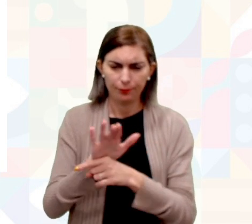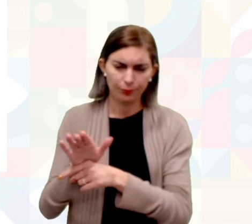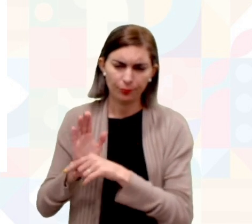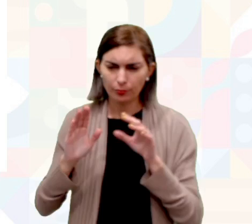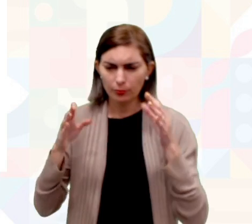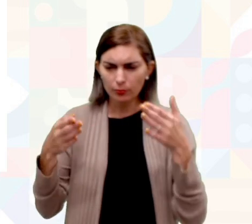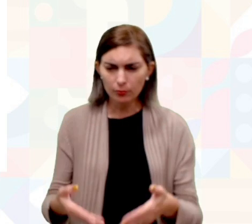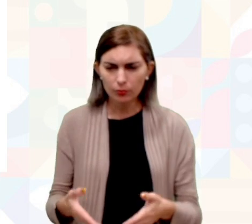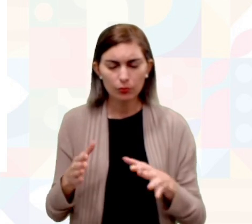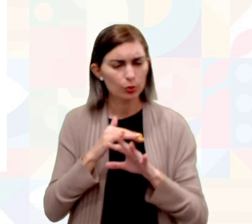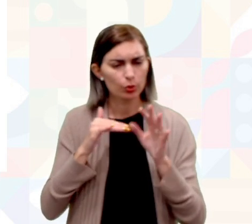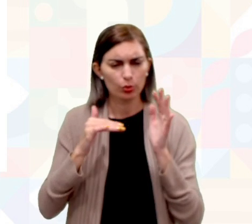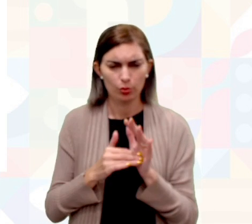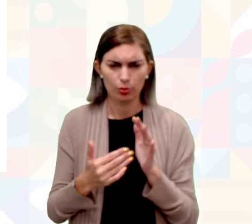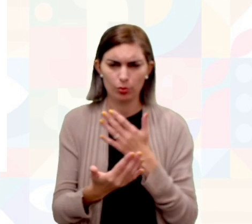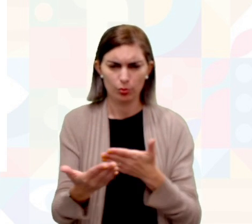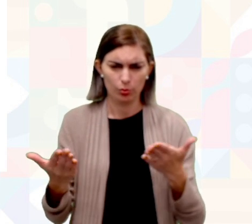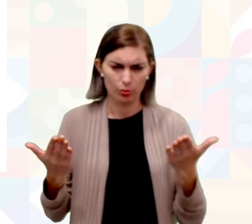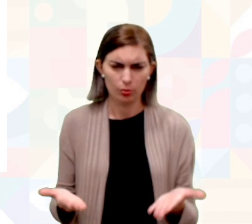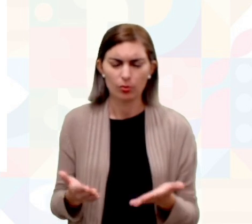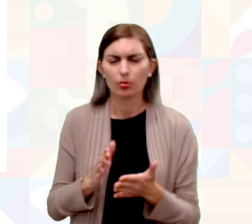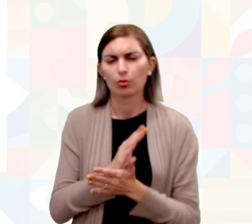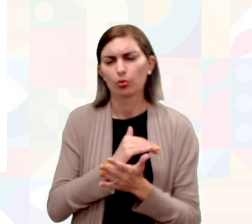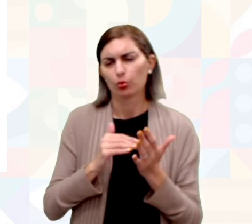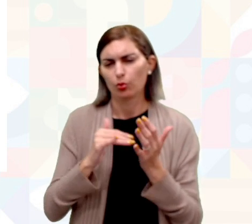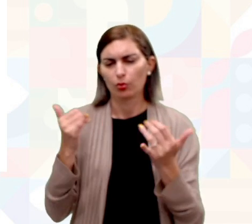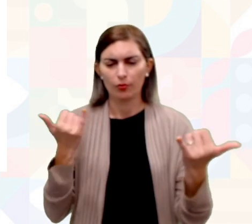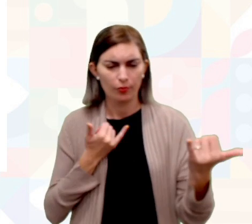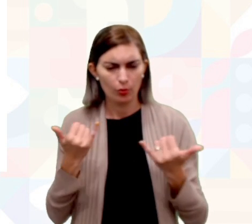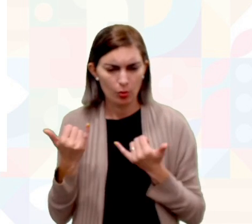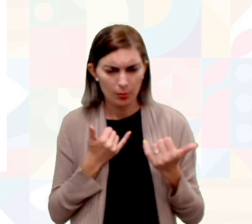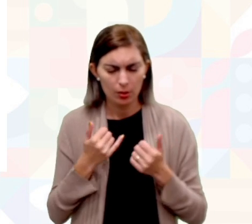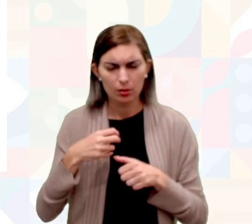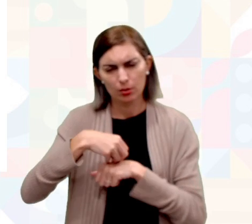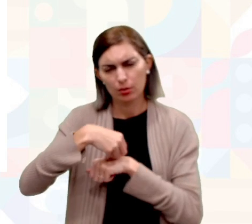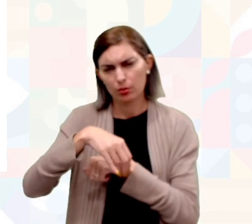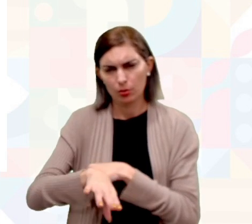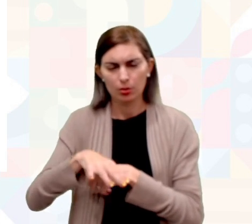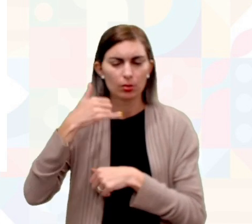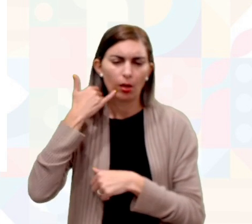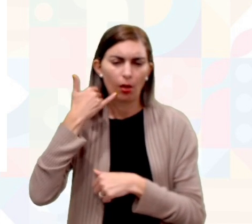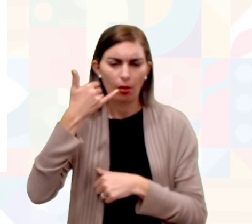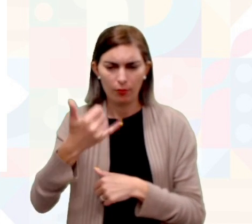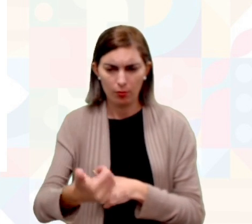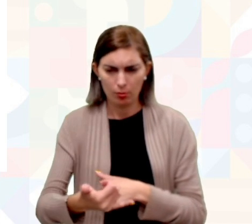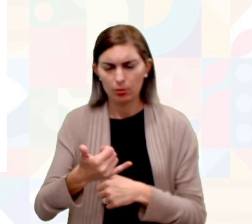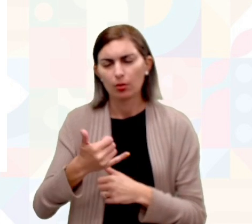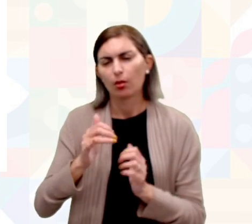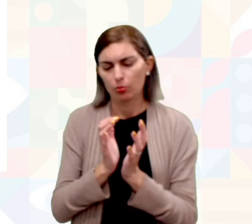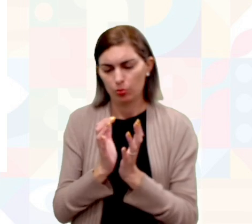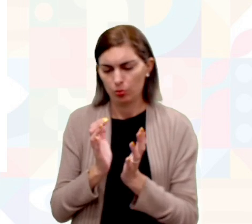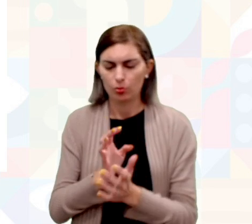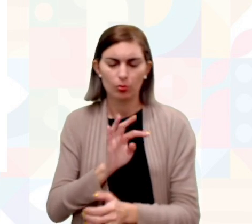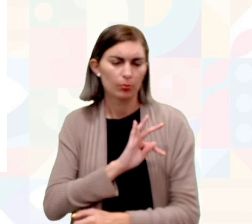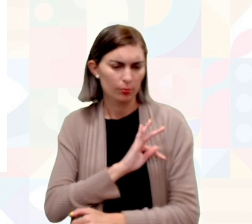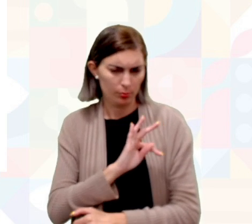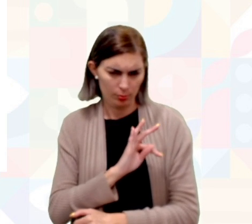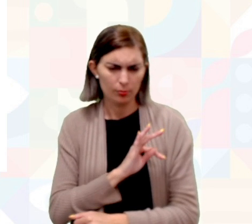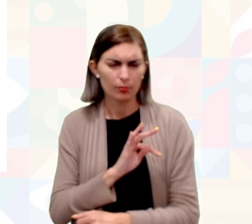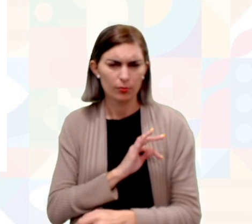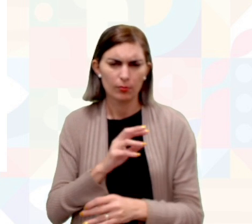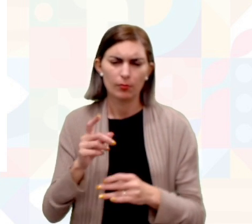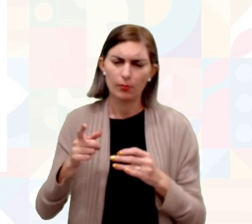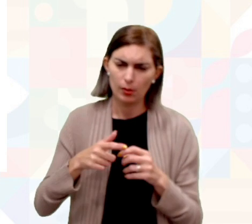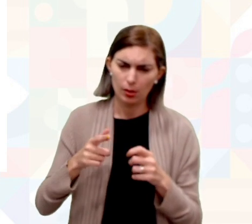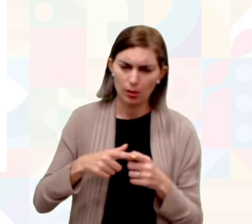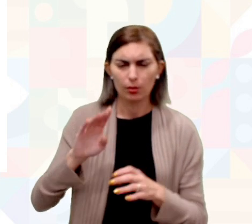Então, todos esses encaminhamentos, todas as informações são dadas via telefone por essa equipe técnica, né, que é formada por médico,